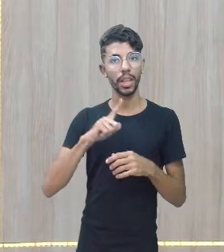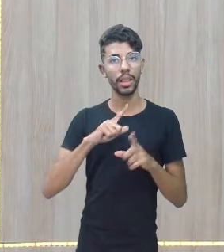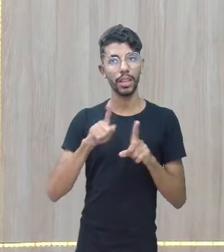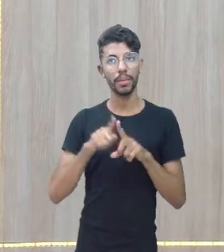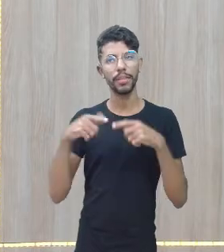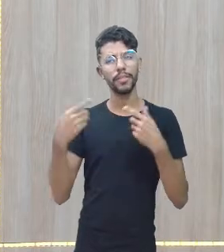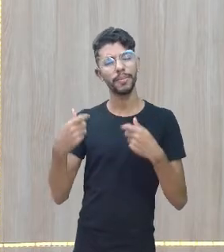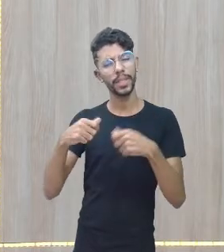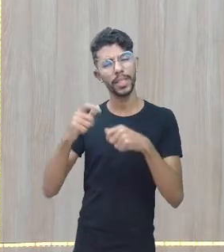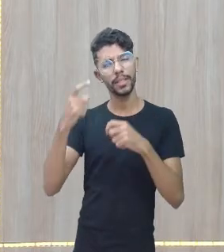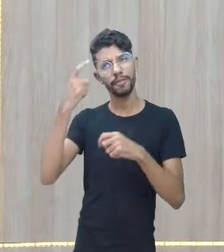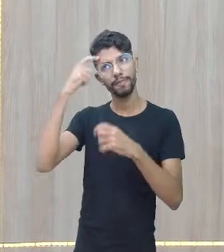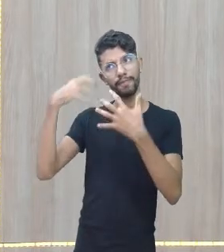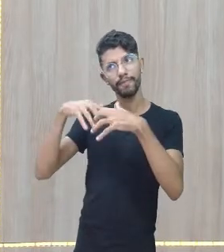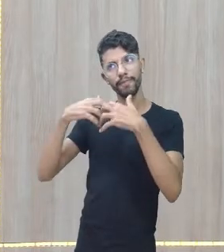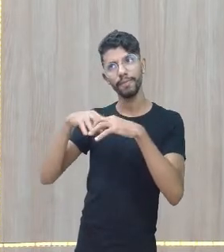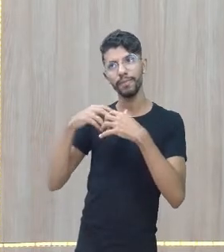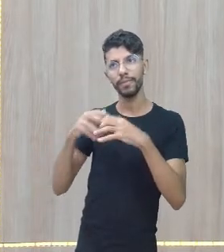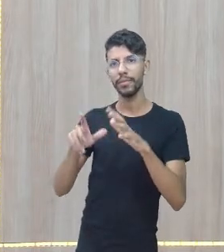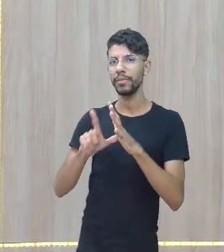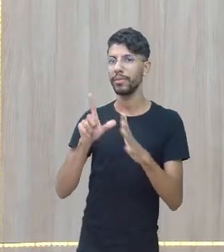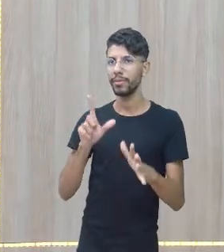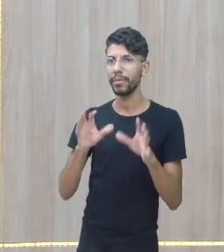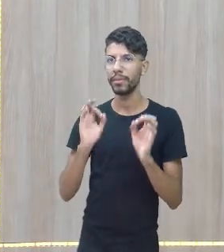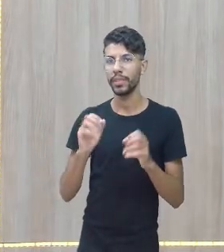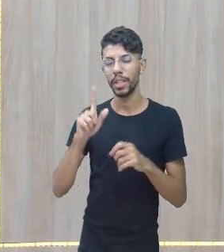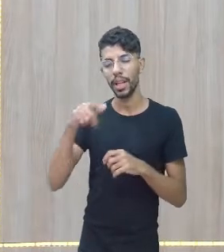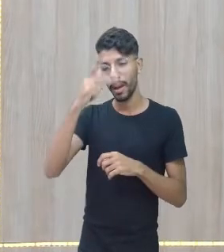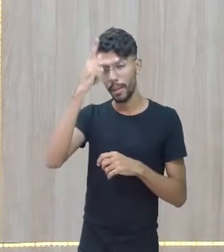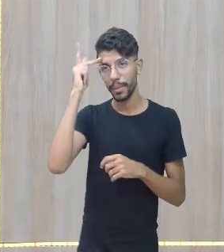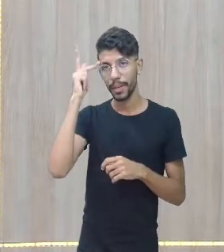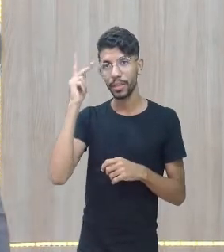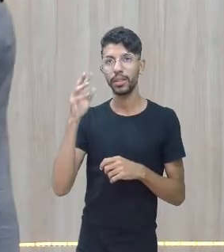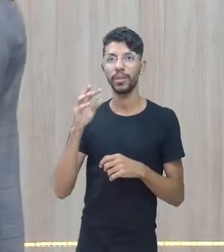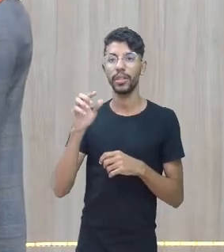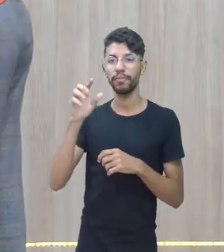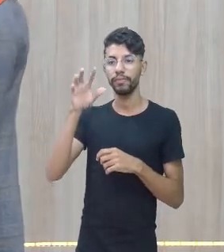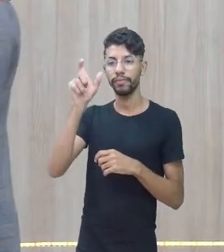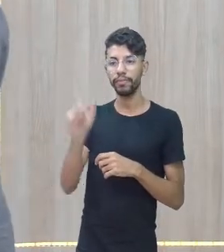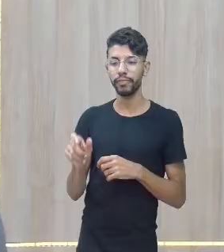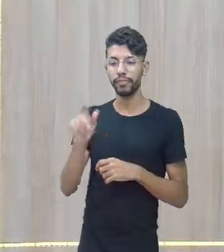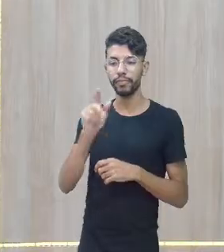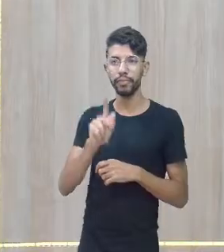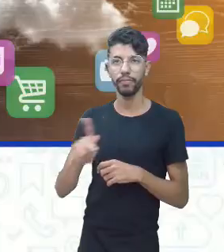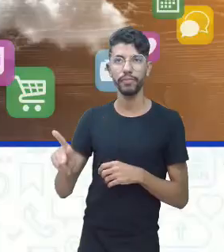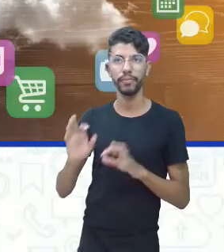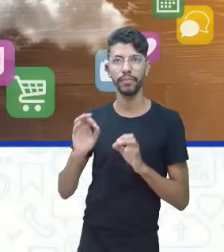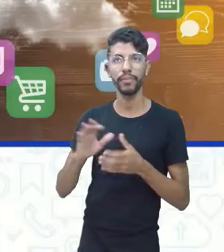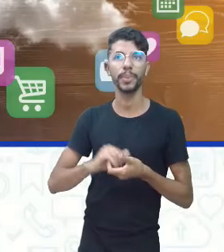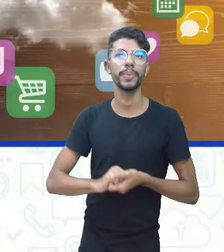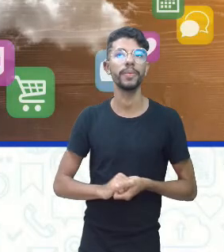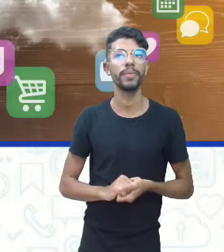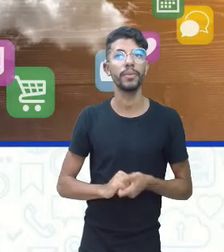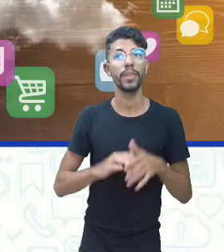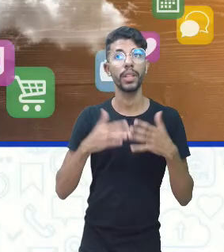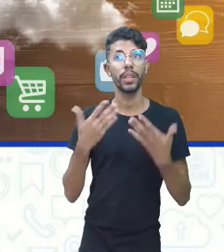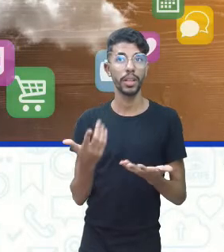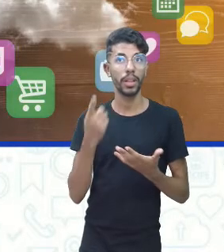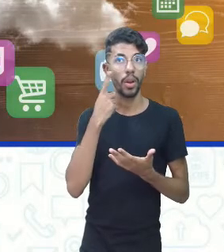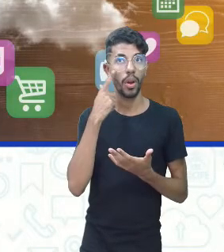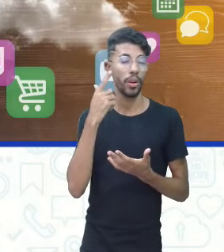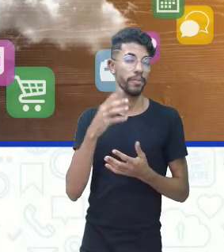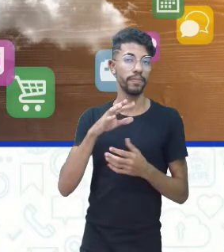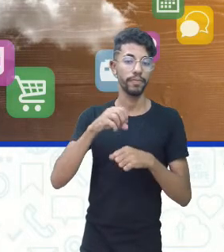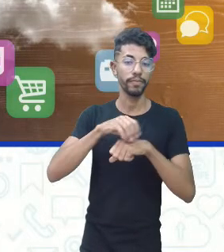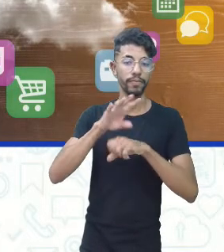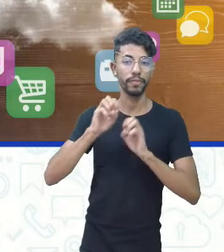ser pensado pelo tutor, que é a pessoa que faz o tutorial. O tutorial saiu do papel e ganhou as redes